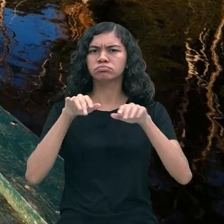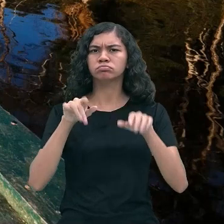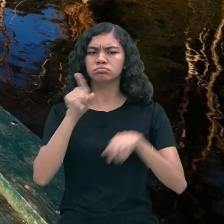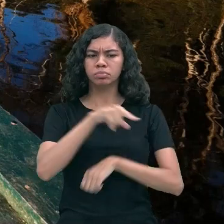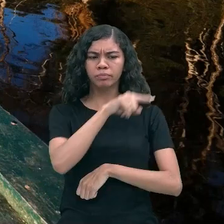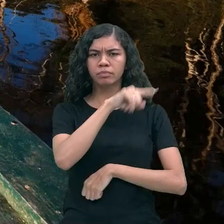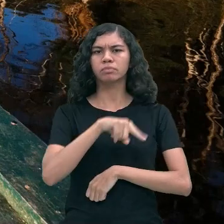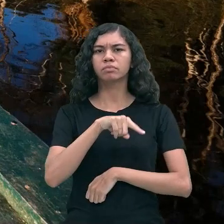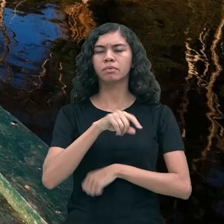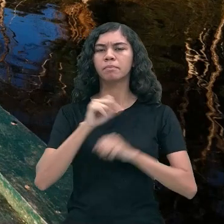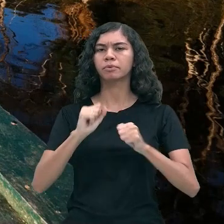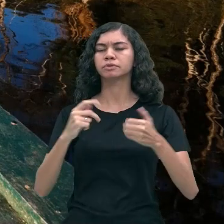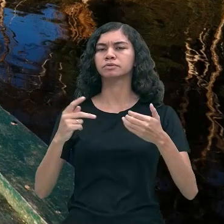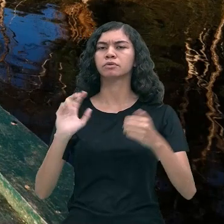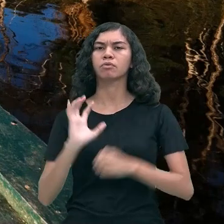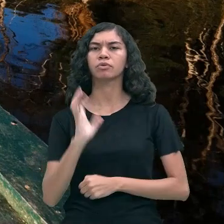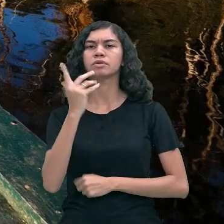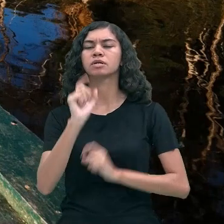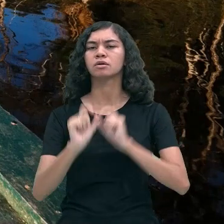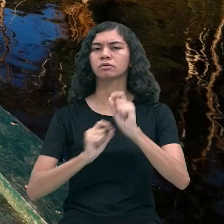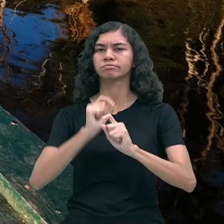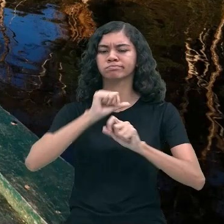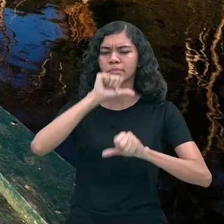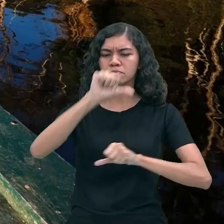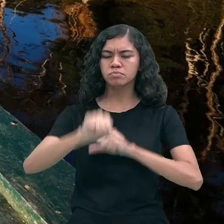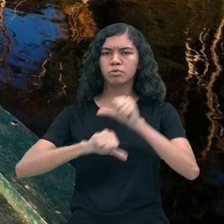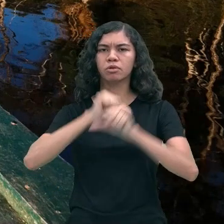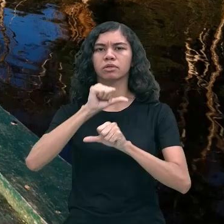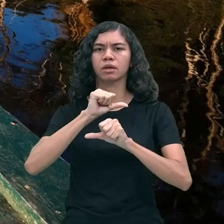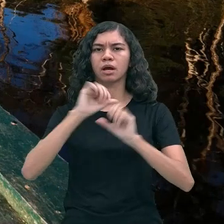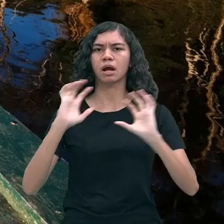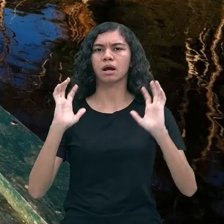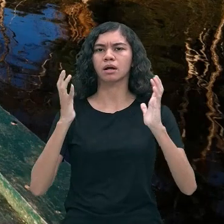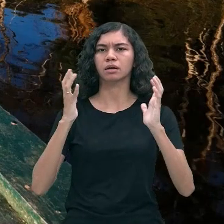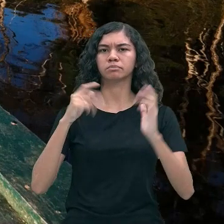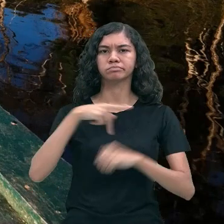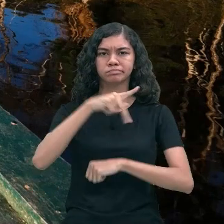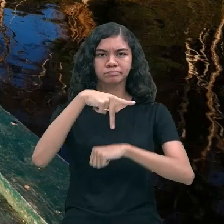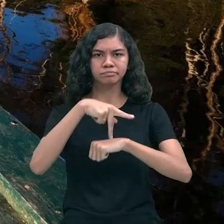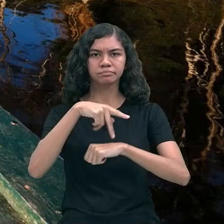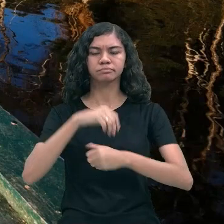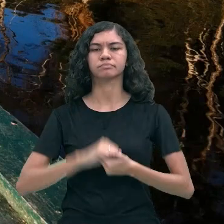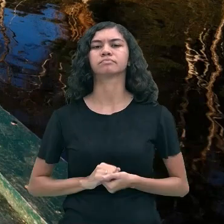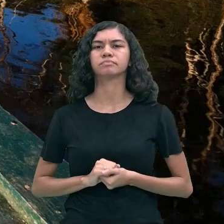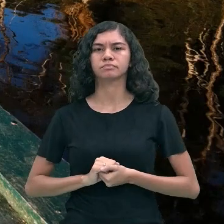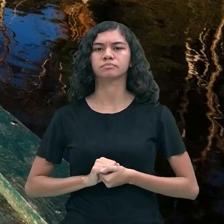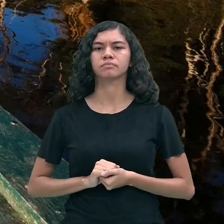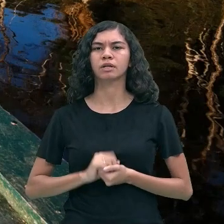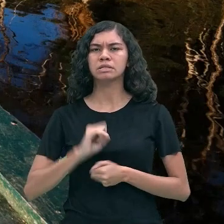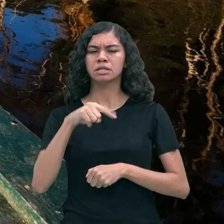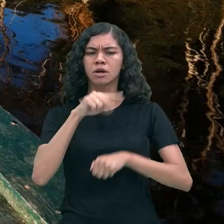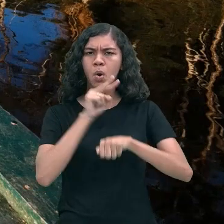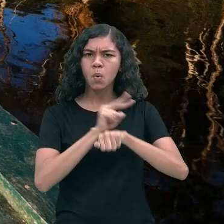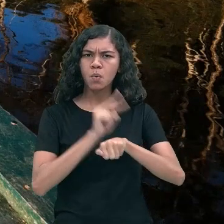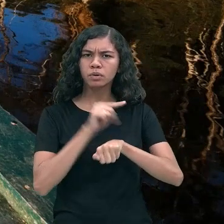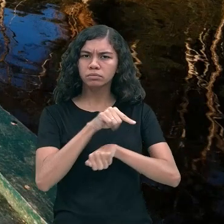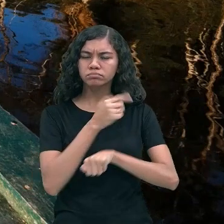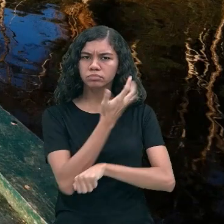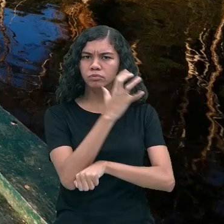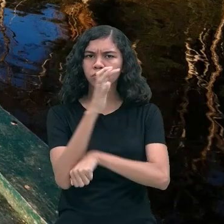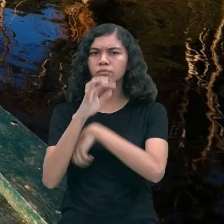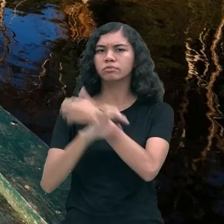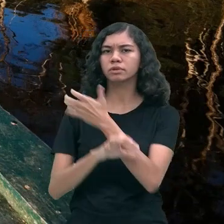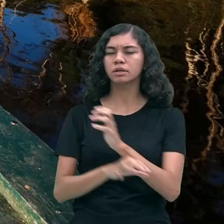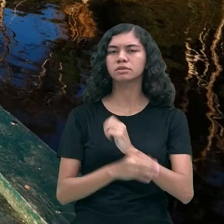aí transformações drásticas no nosso clima. Então, quanto mais conseguirmos preservar essa floresta em pé,